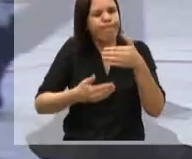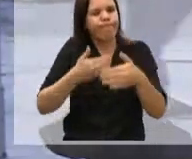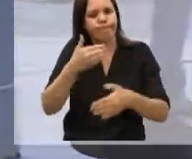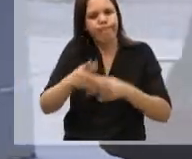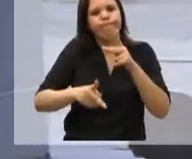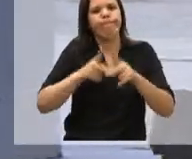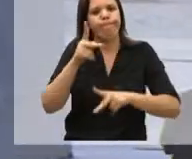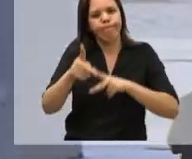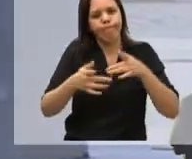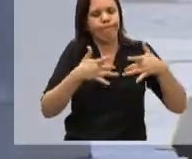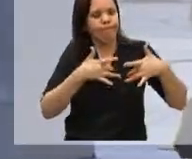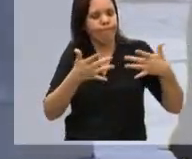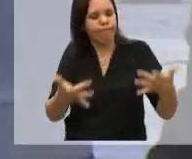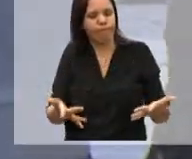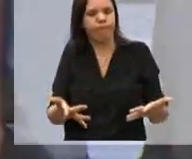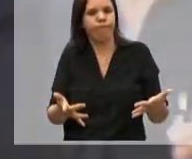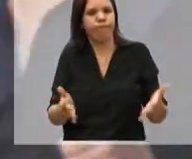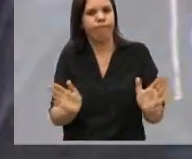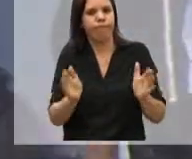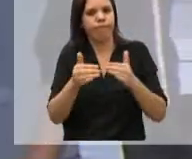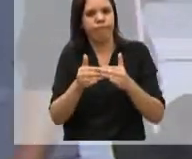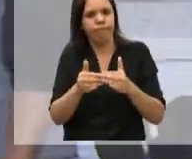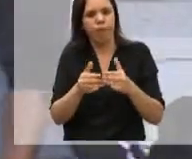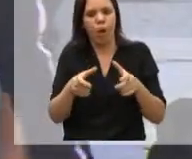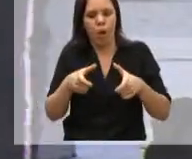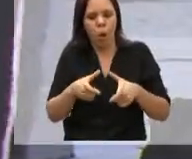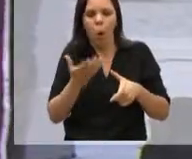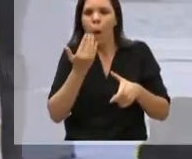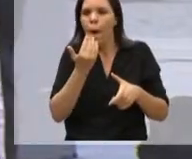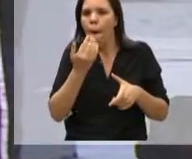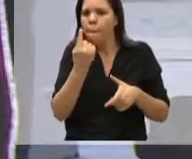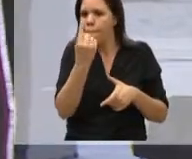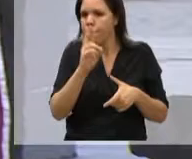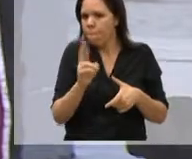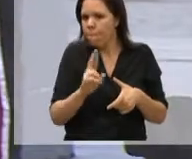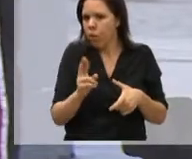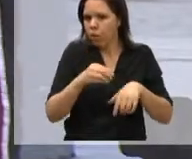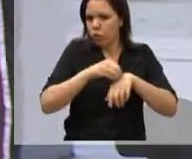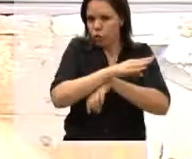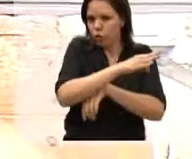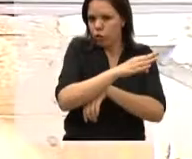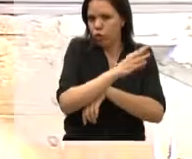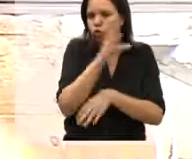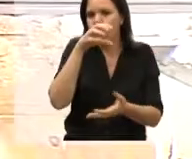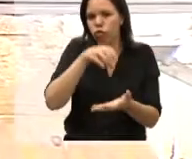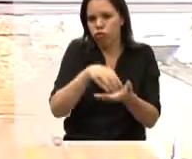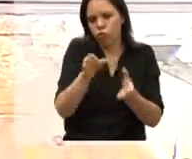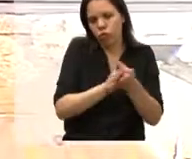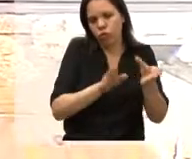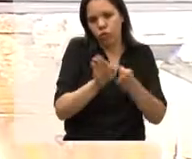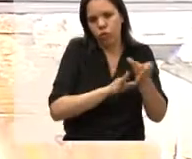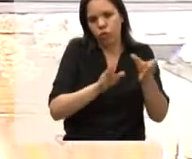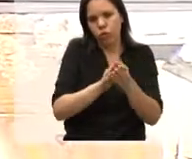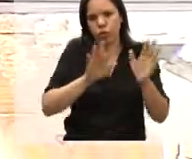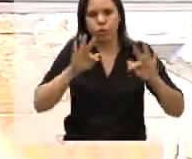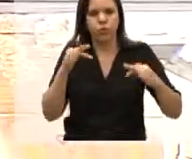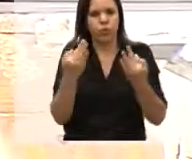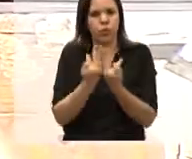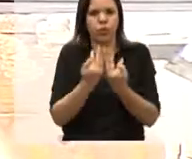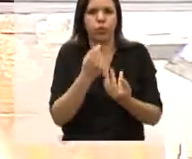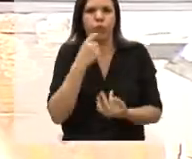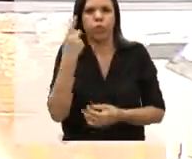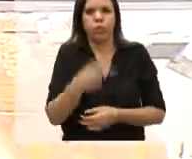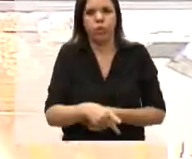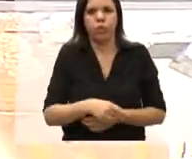pessoas que se doam. Nesse caso específico do Bom Prato, nós indicamos o Centro de Orientação Familiar de